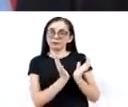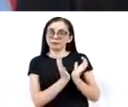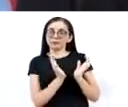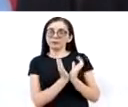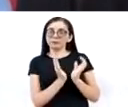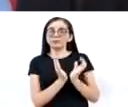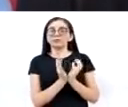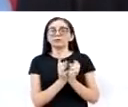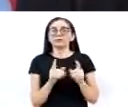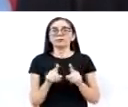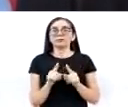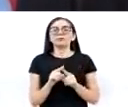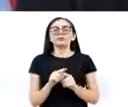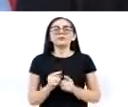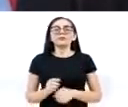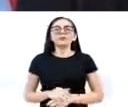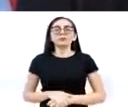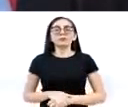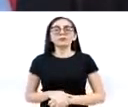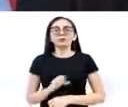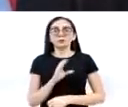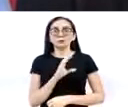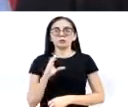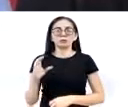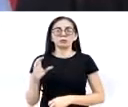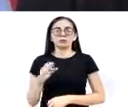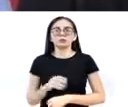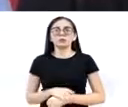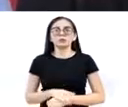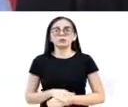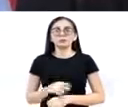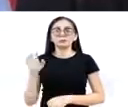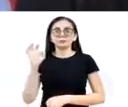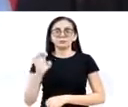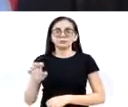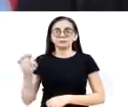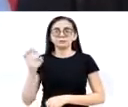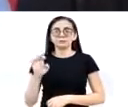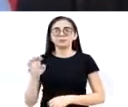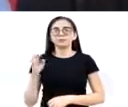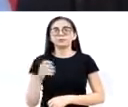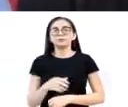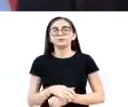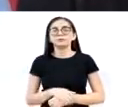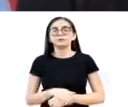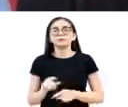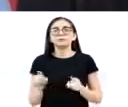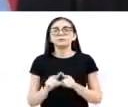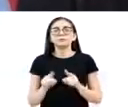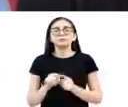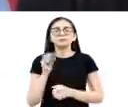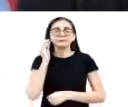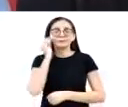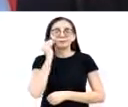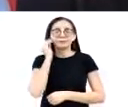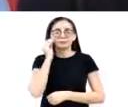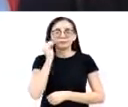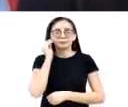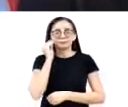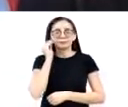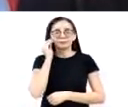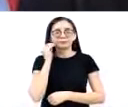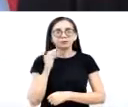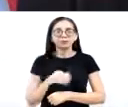APAI do Estado do Maranhão, atuou como coordenadora estadual de Educação e Práticas Inclusivas. Tem